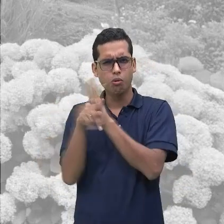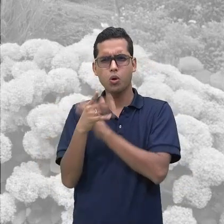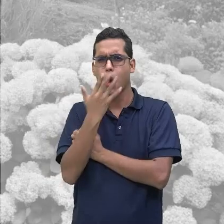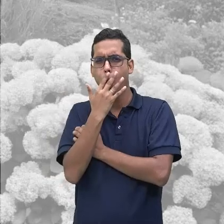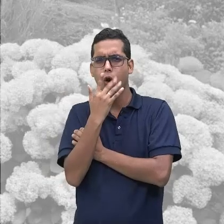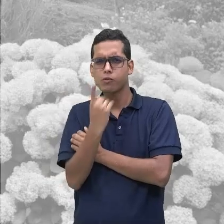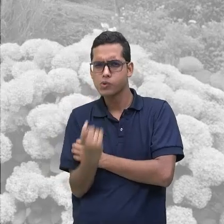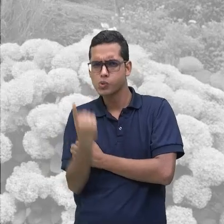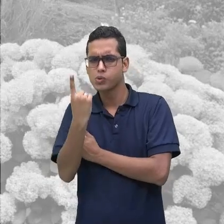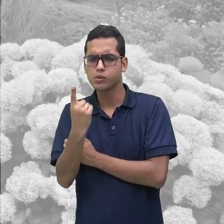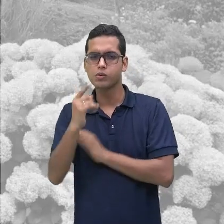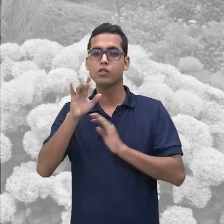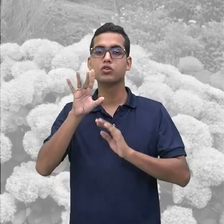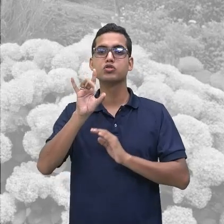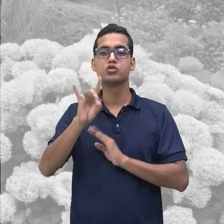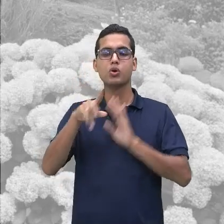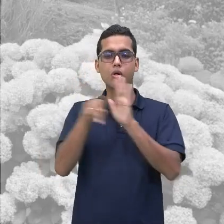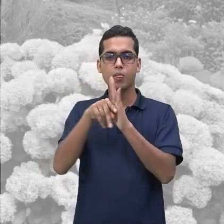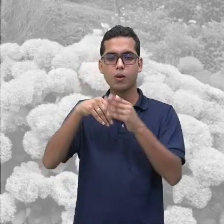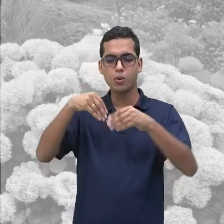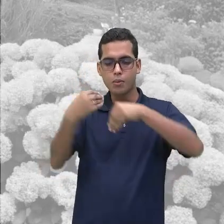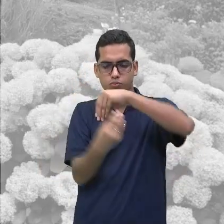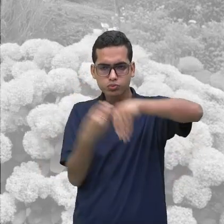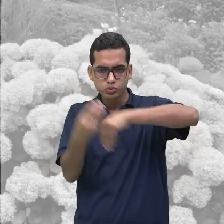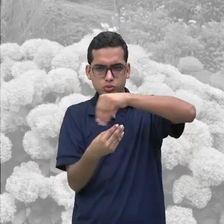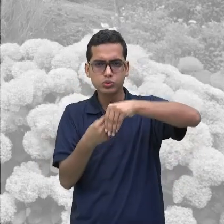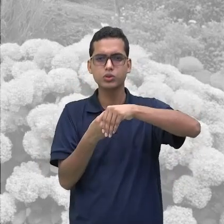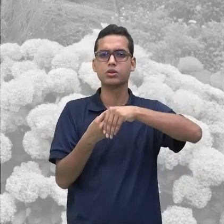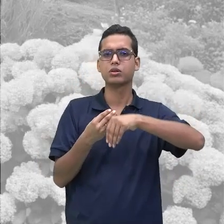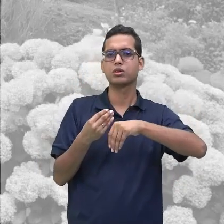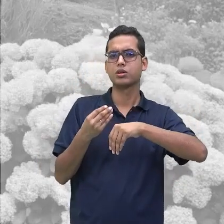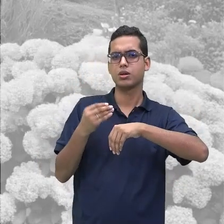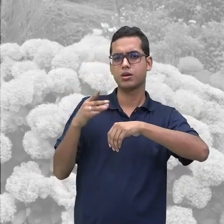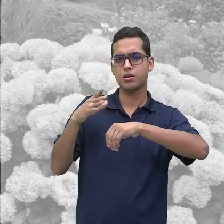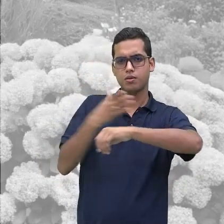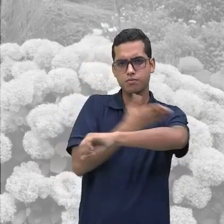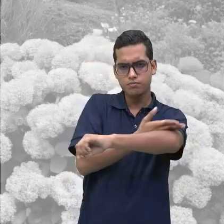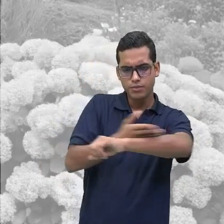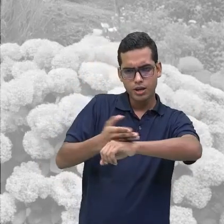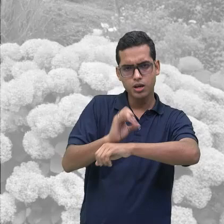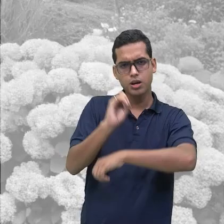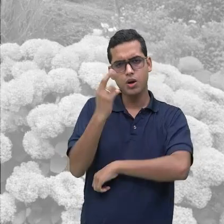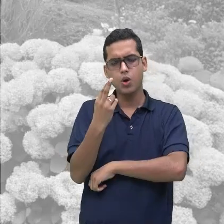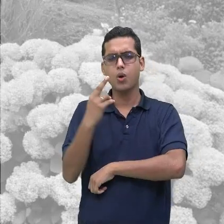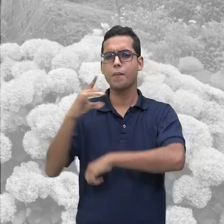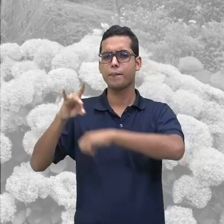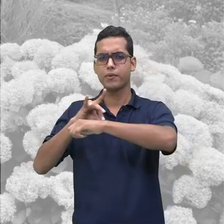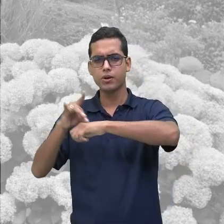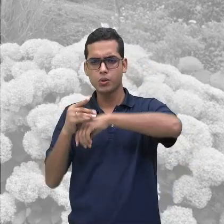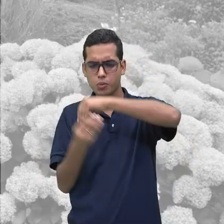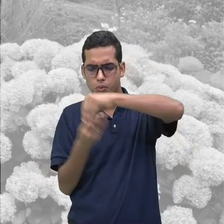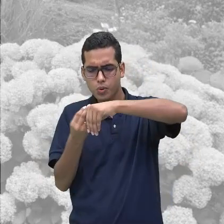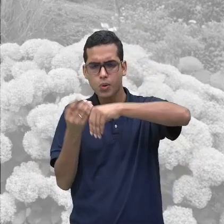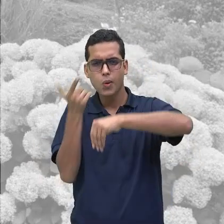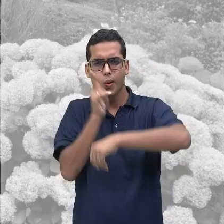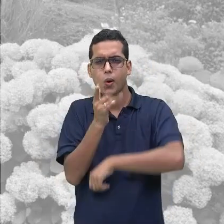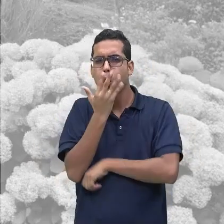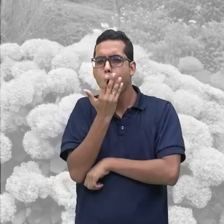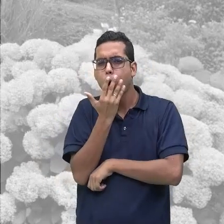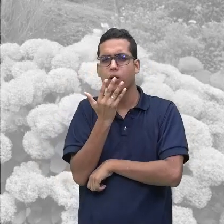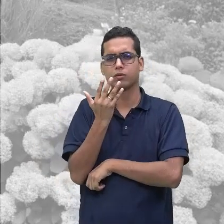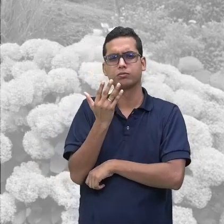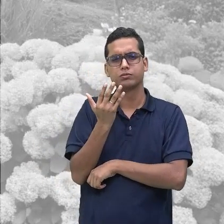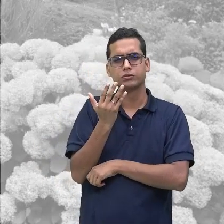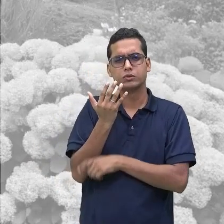sequência. Ele vai ser misturado branco ou preto para dar uma tonalidade mais forte, até chegar numa tonalidade bem